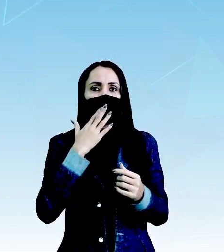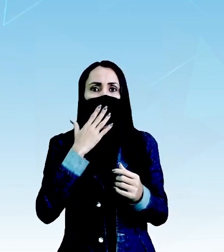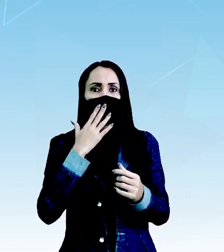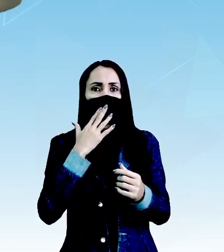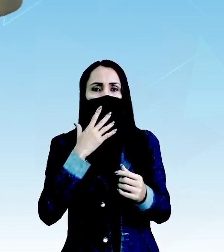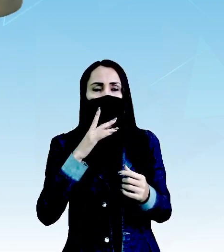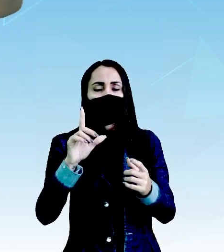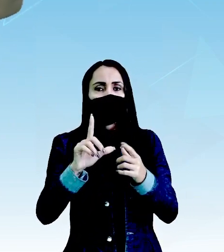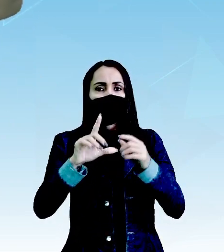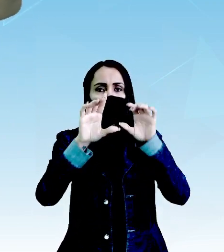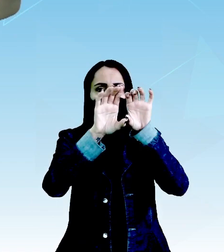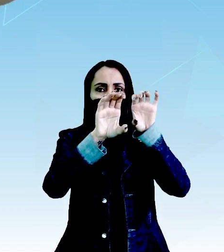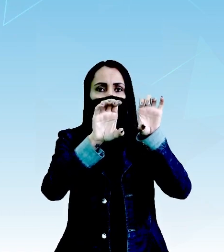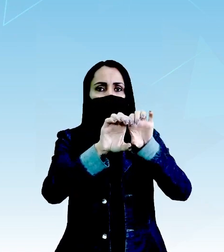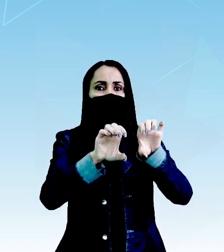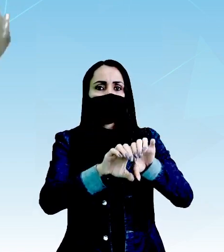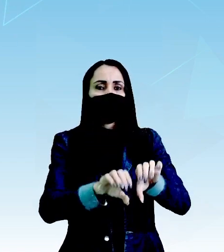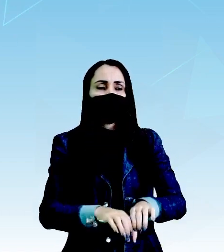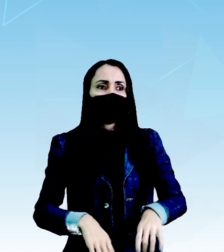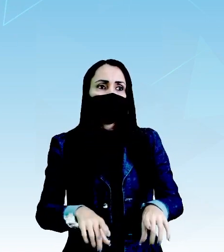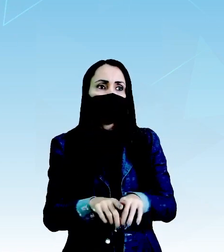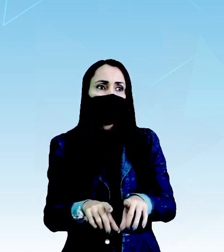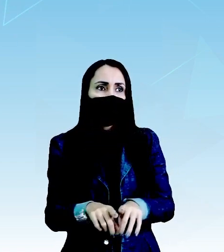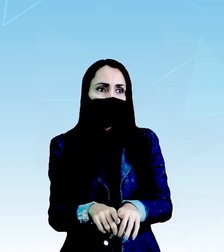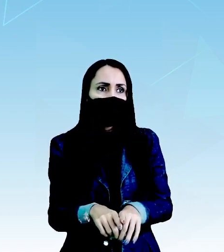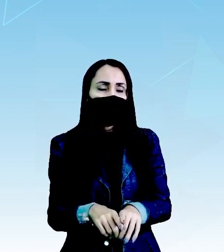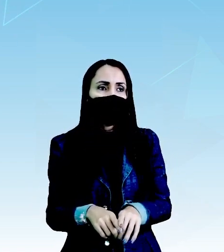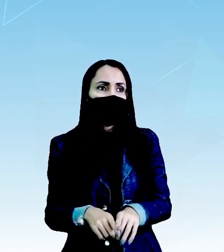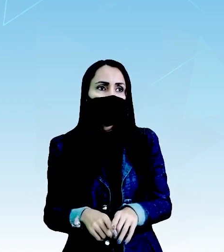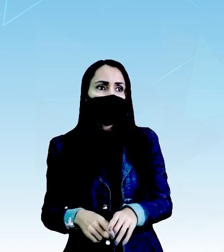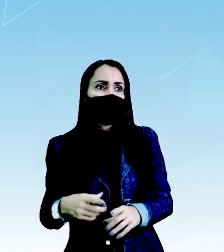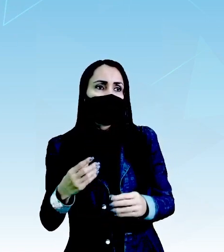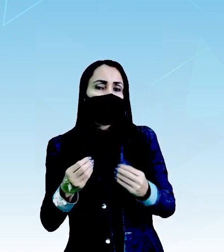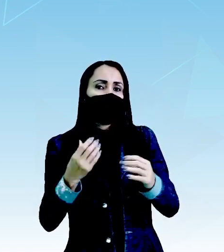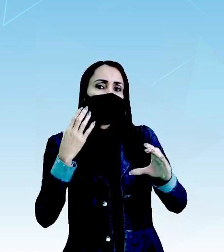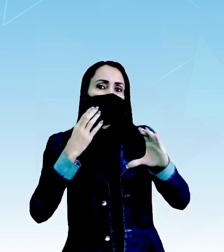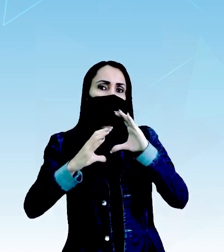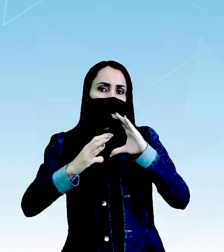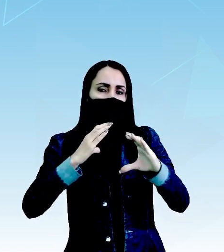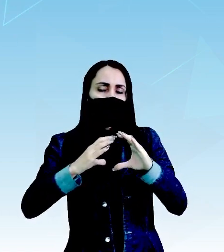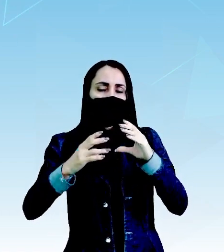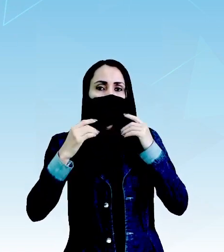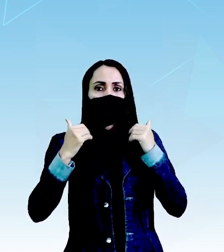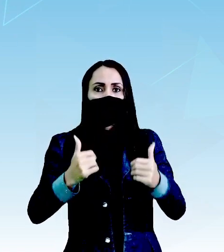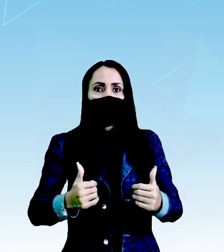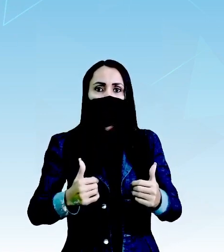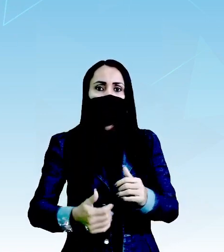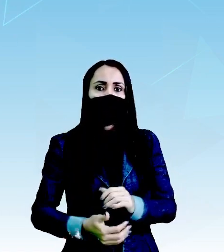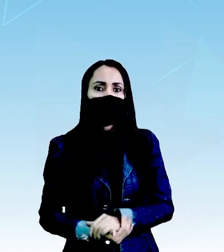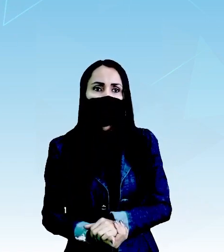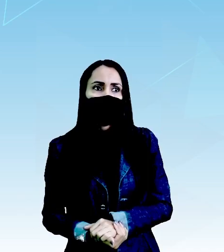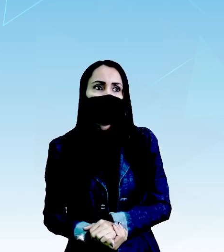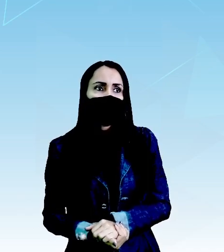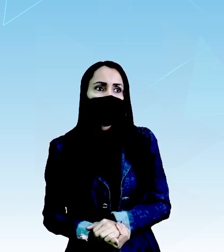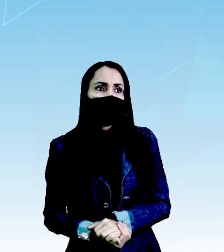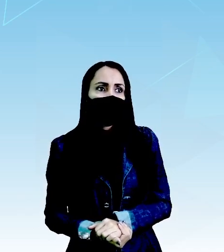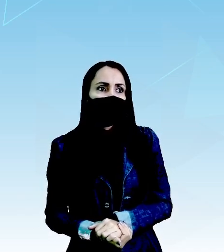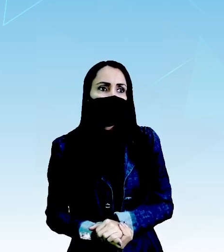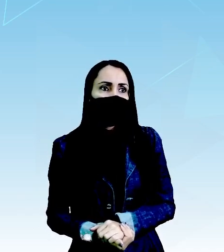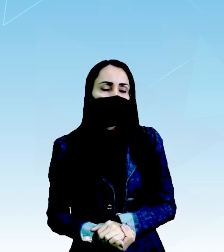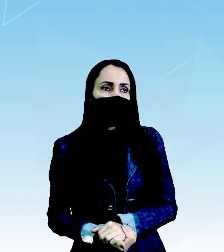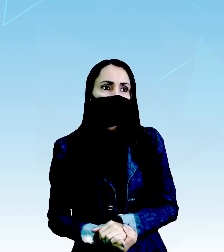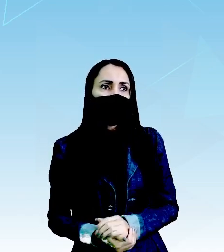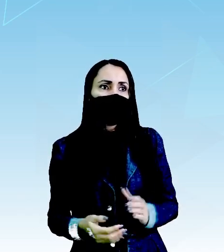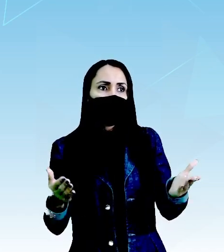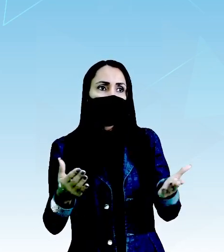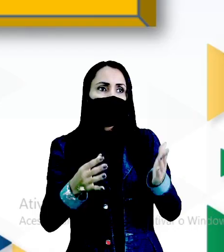a estrutura da letra também comunica, certo? Eles comunicam? Vamos ver. E aqui trago